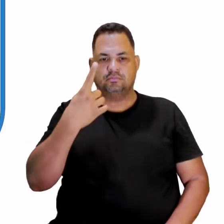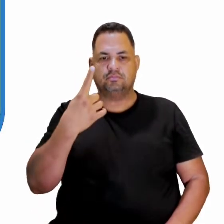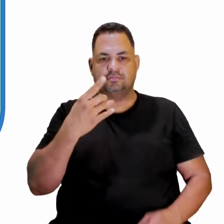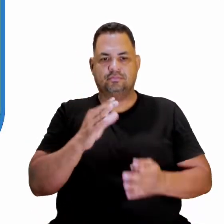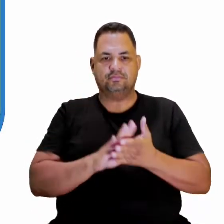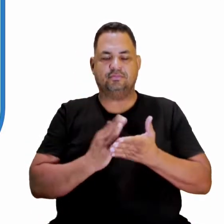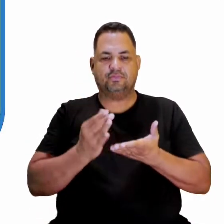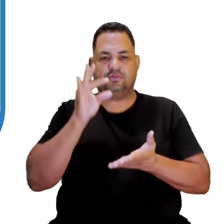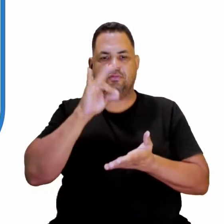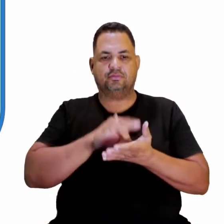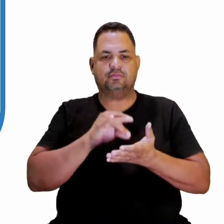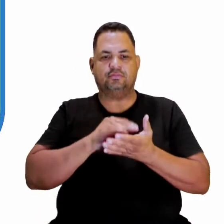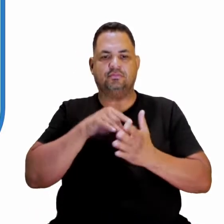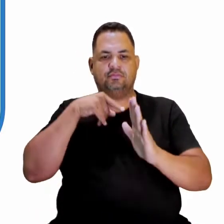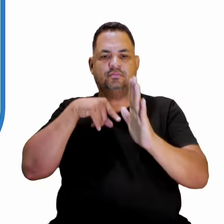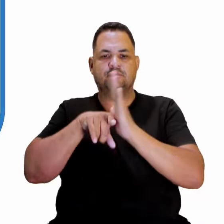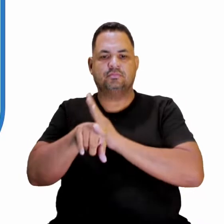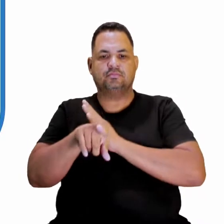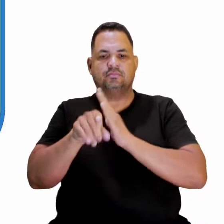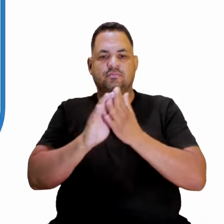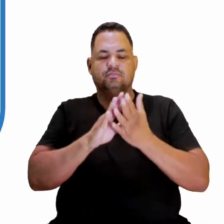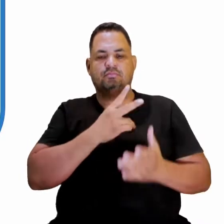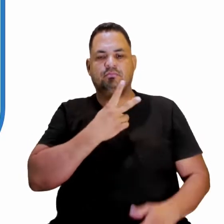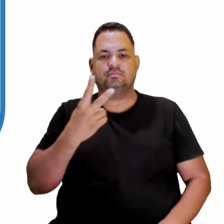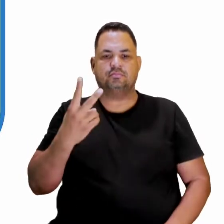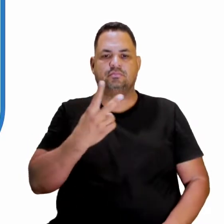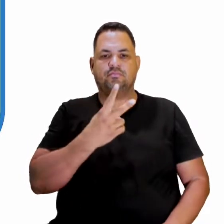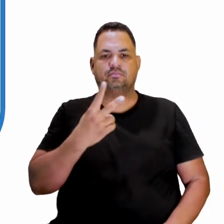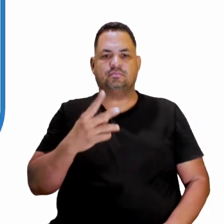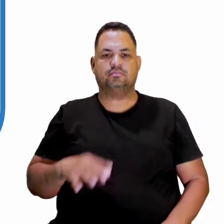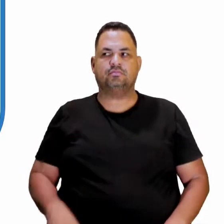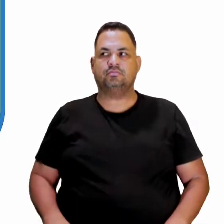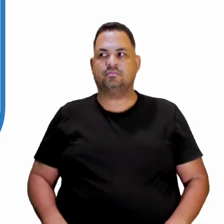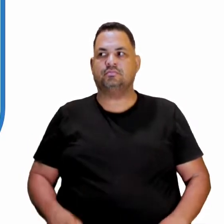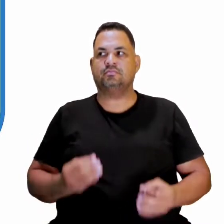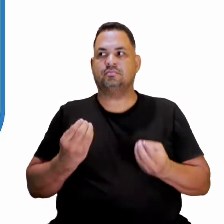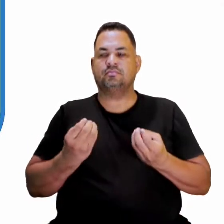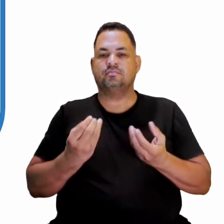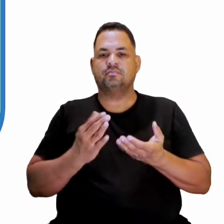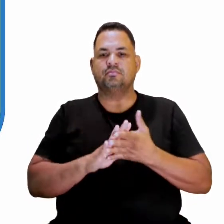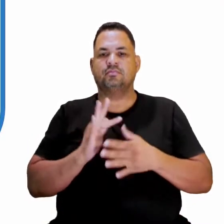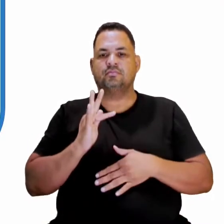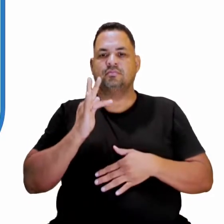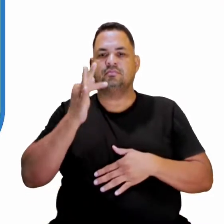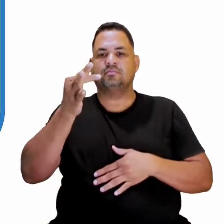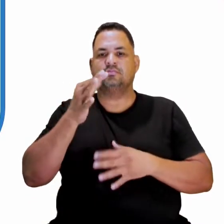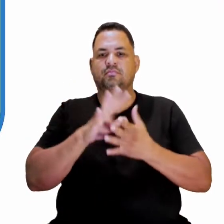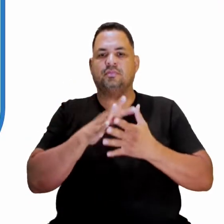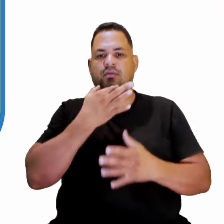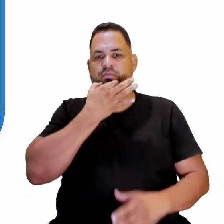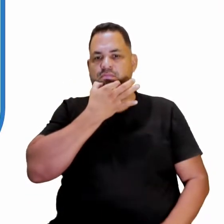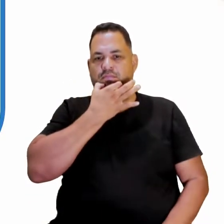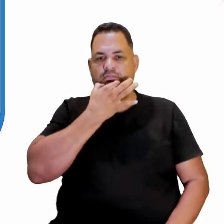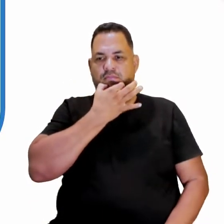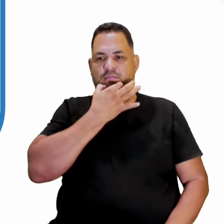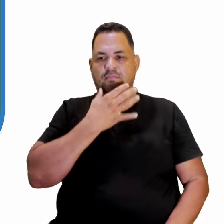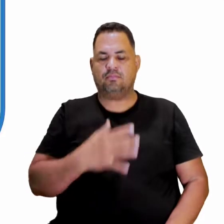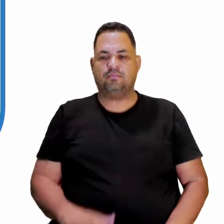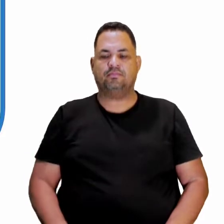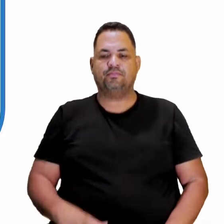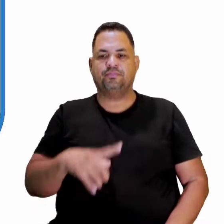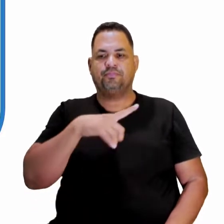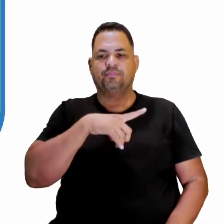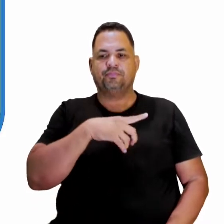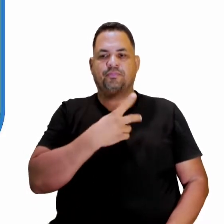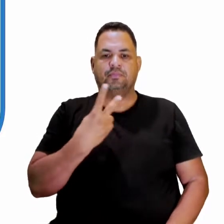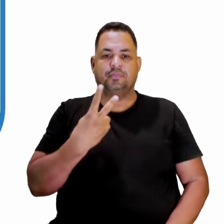afirmativas, negativas, interrogativas dessas duas formas de a gente falar no futuro no inglês. Não apenas existem essas